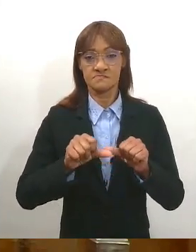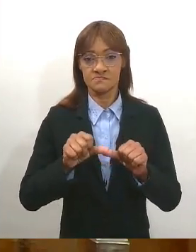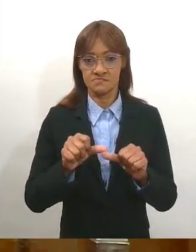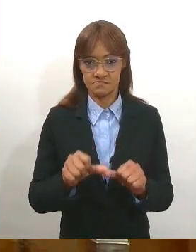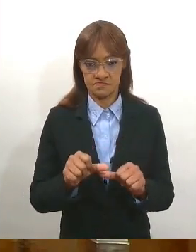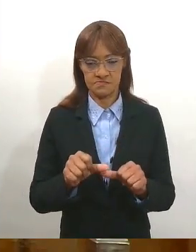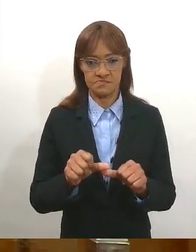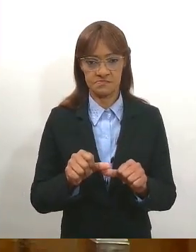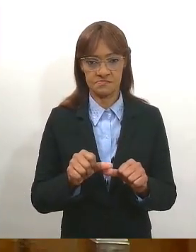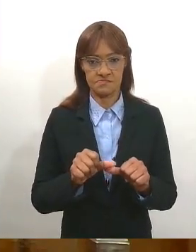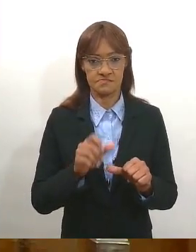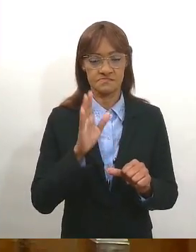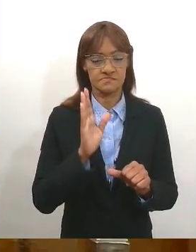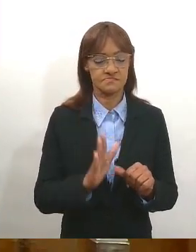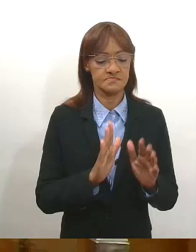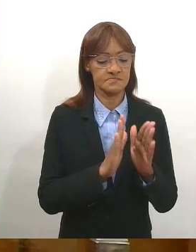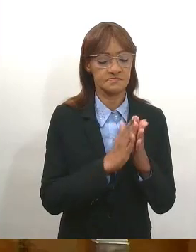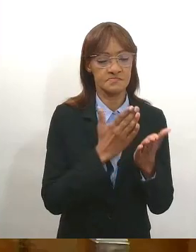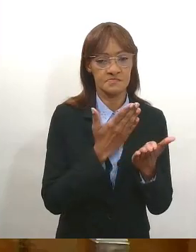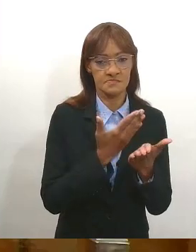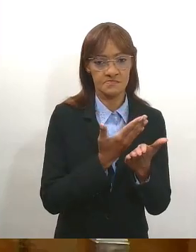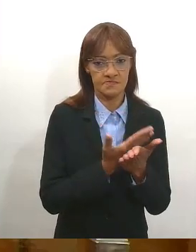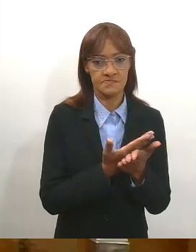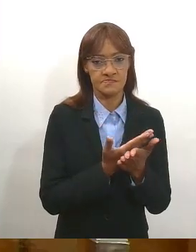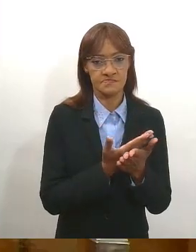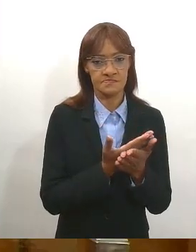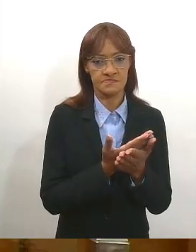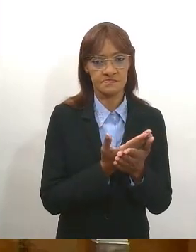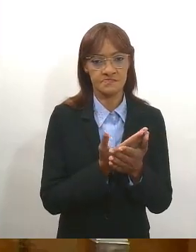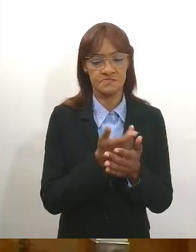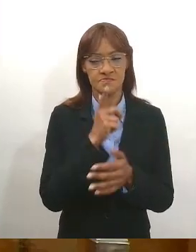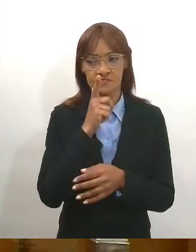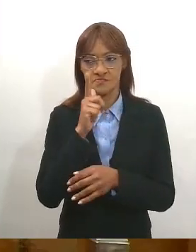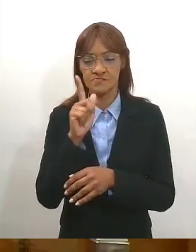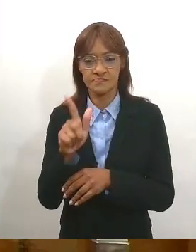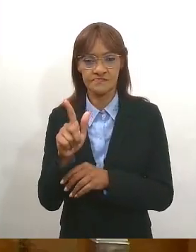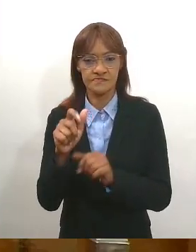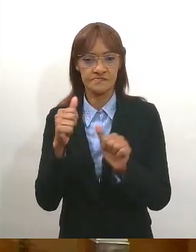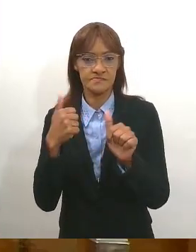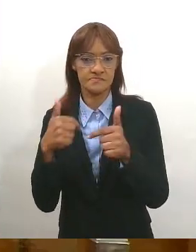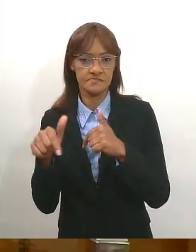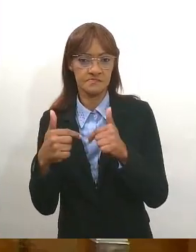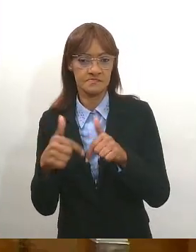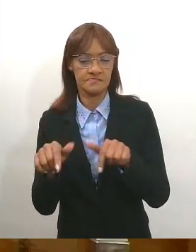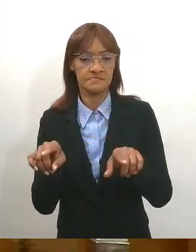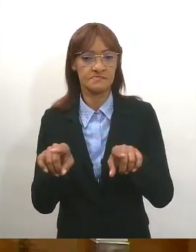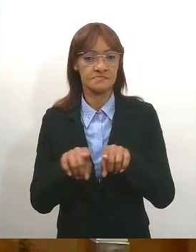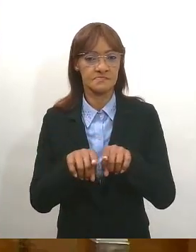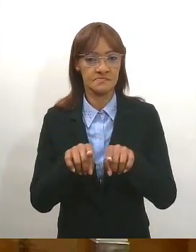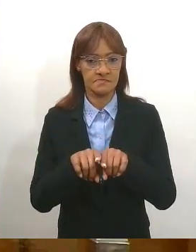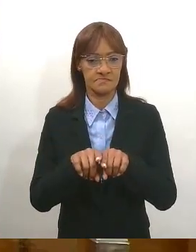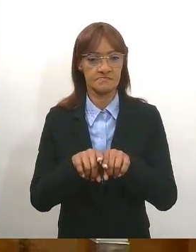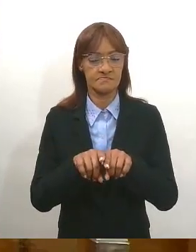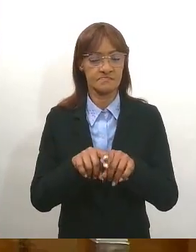né, para a formação profissional, mas sim formação como cidadão e como cidadã.